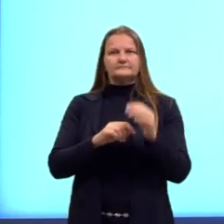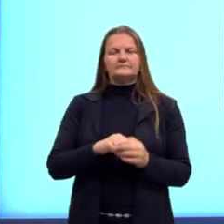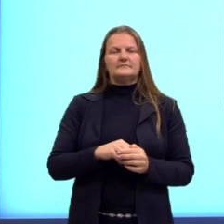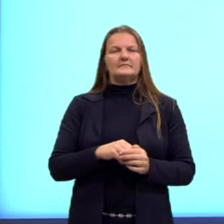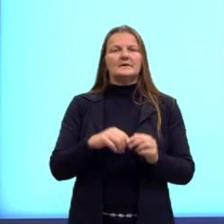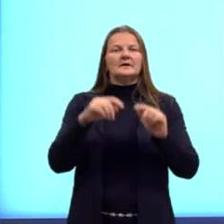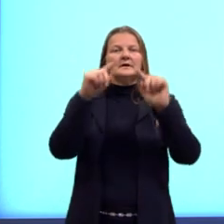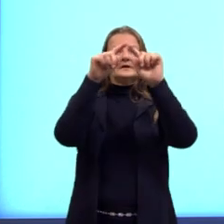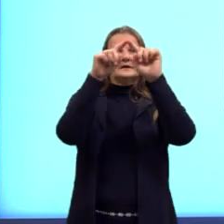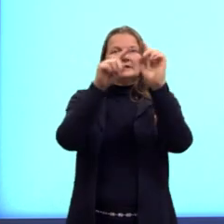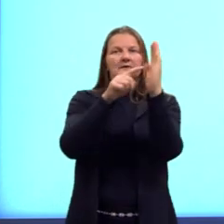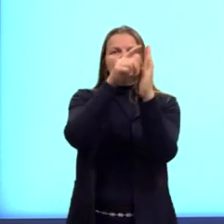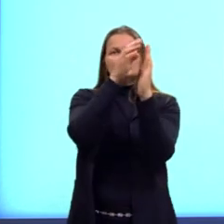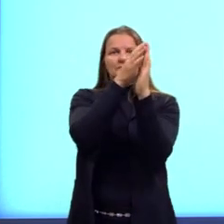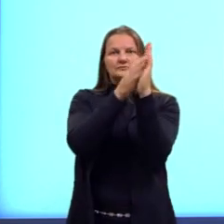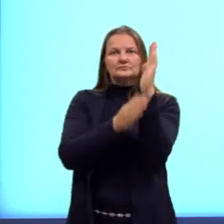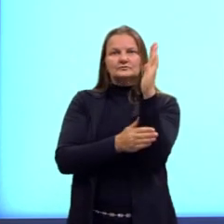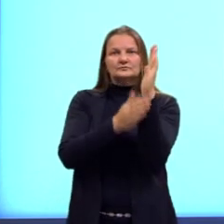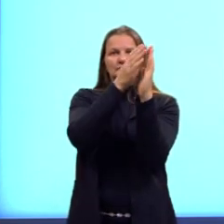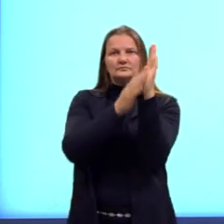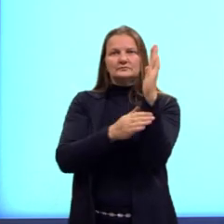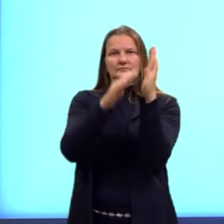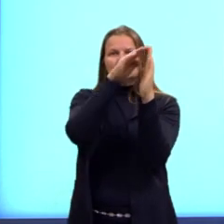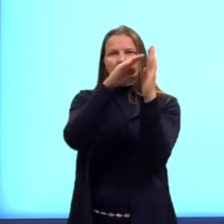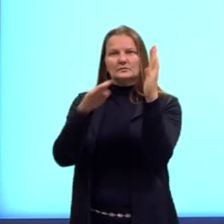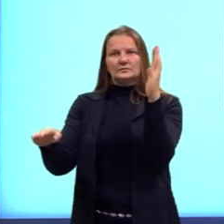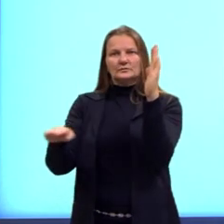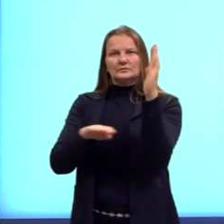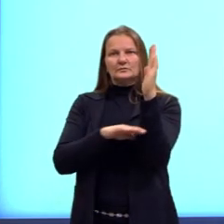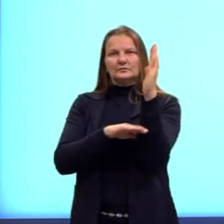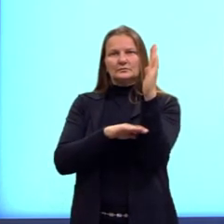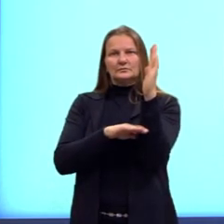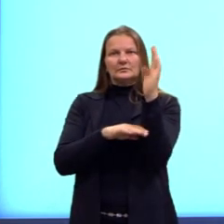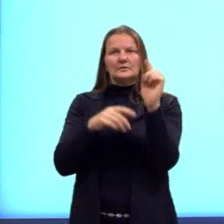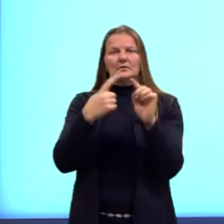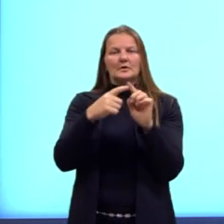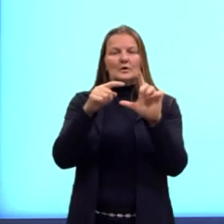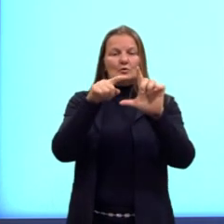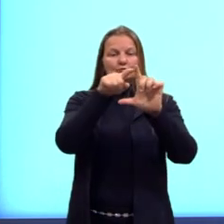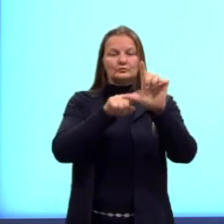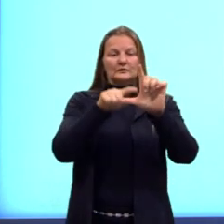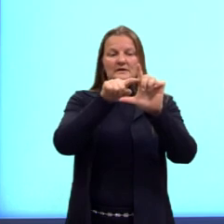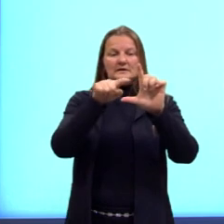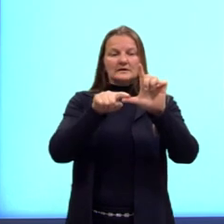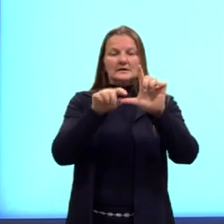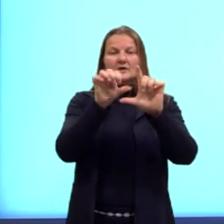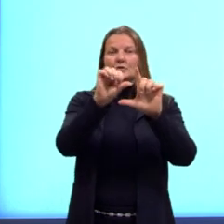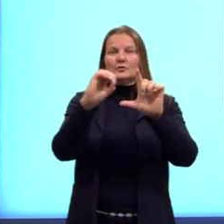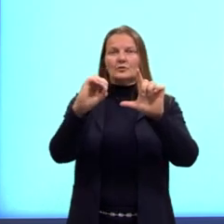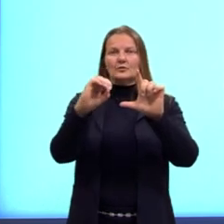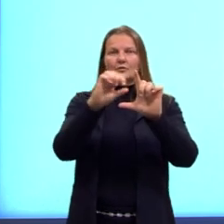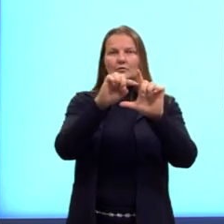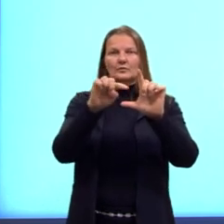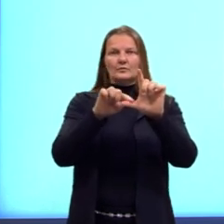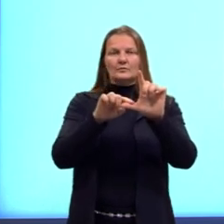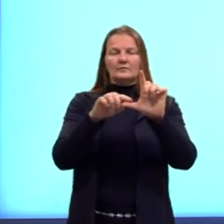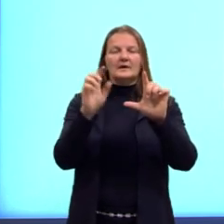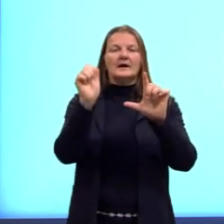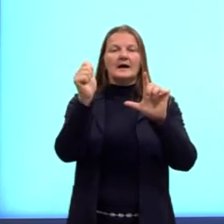retângulo então um dos seus ângulos mede exatamente 90 graus então é chamado de ângulo